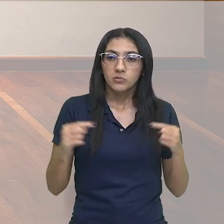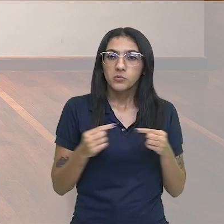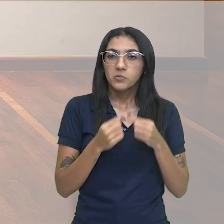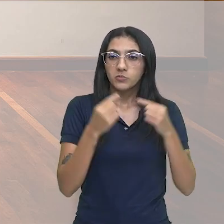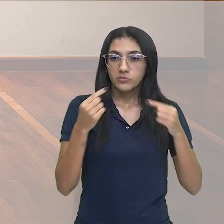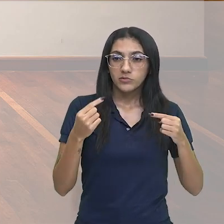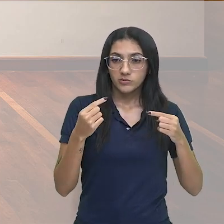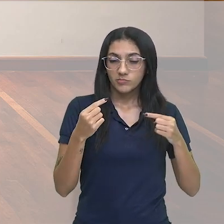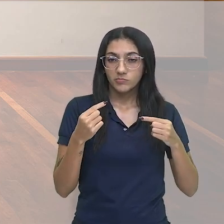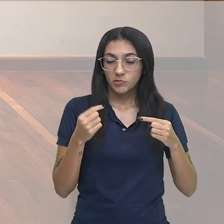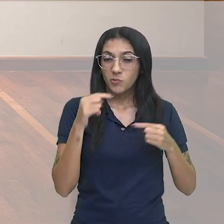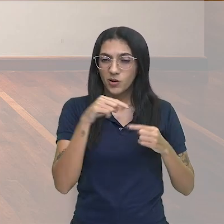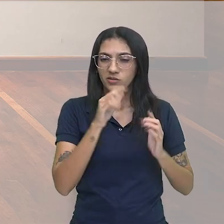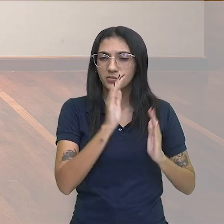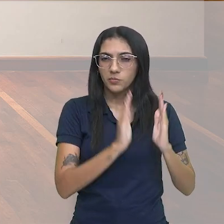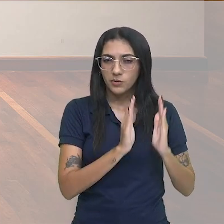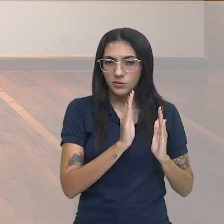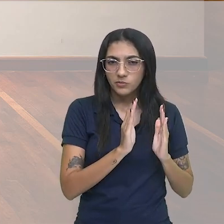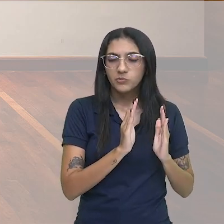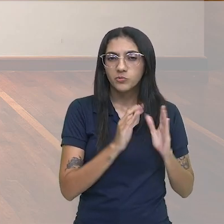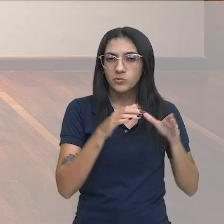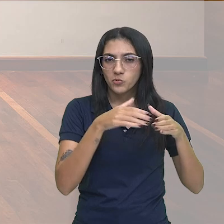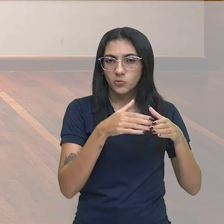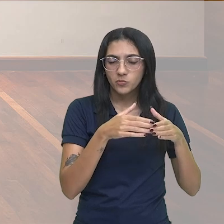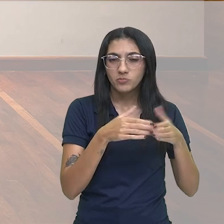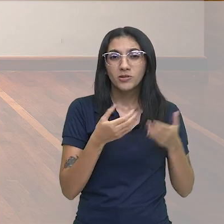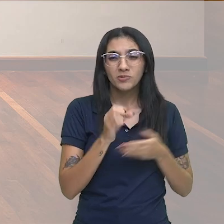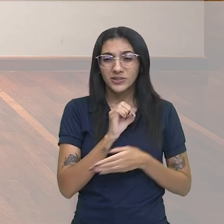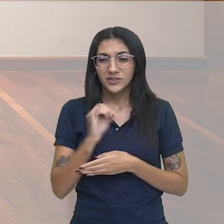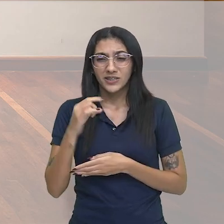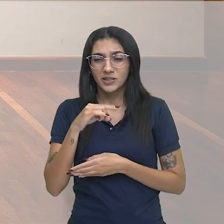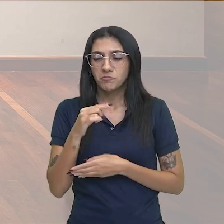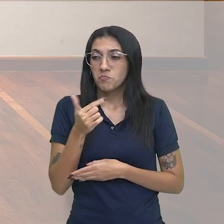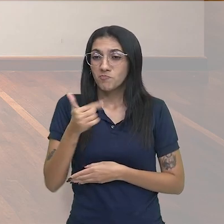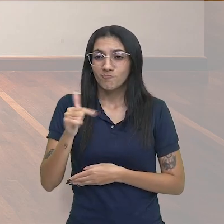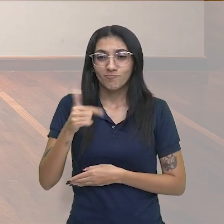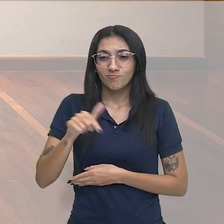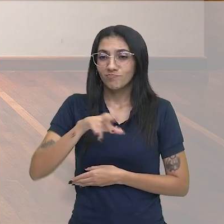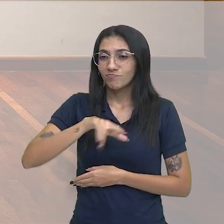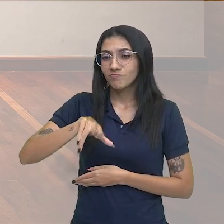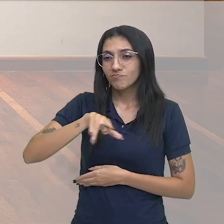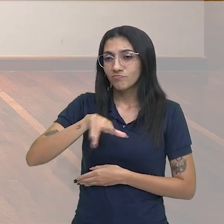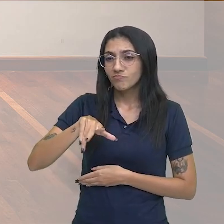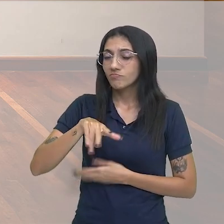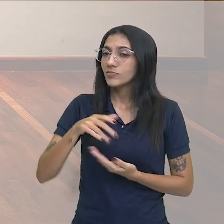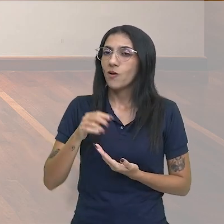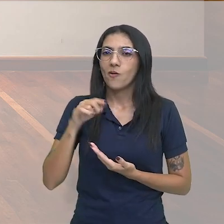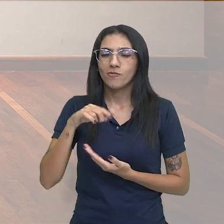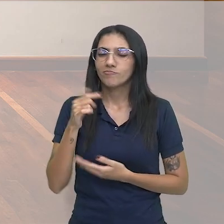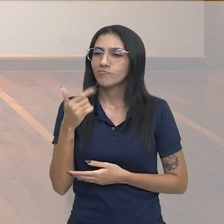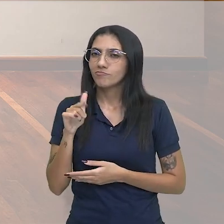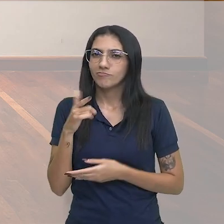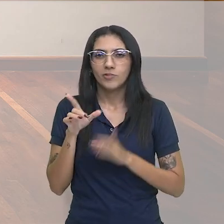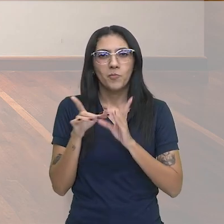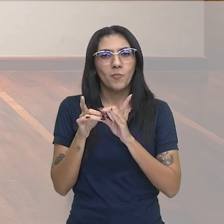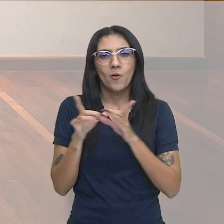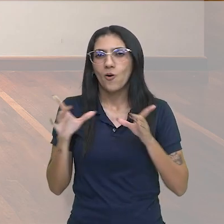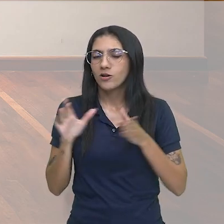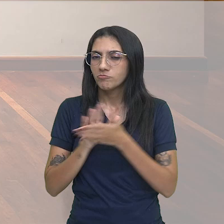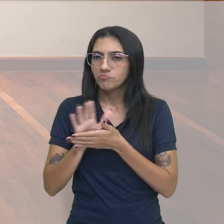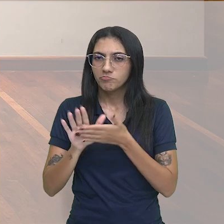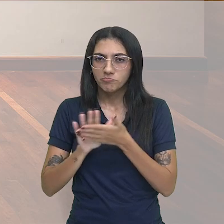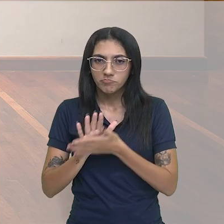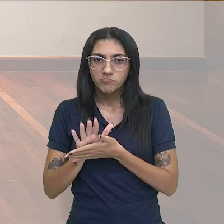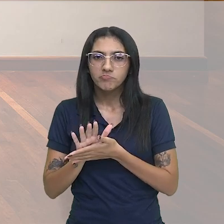desse regime. E se o regime não tem essas características, ele não é um regime democrático.